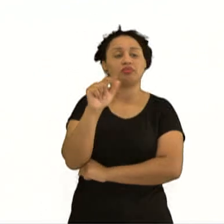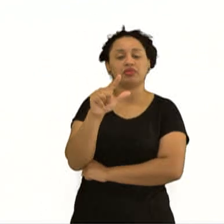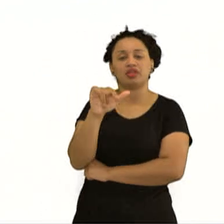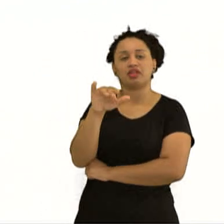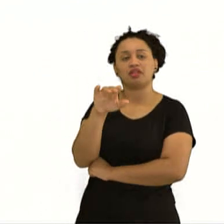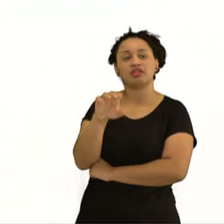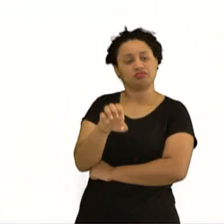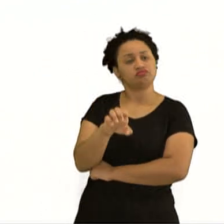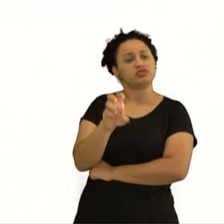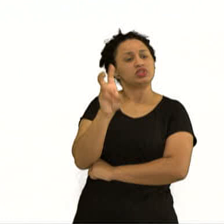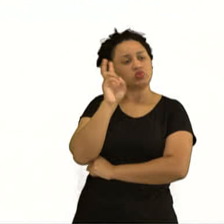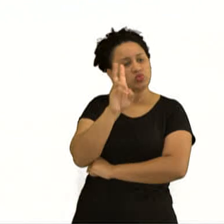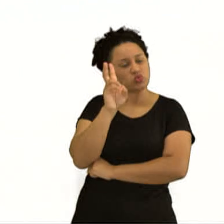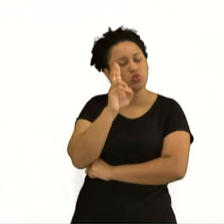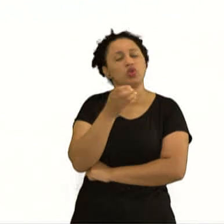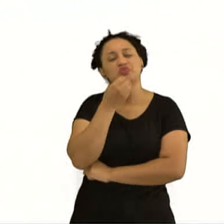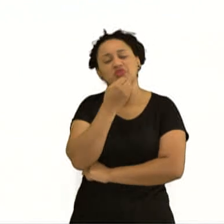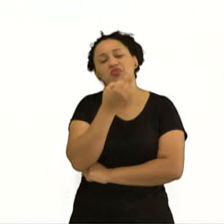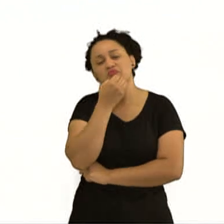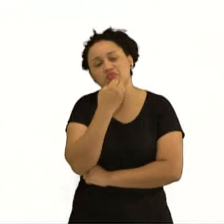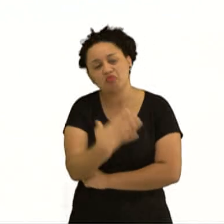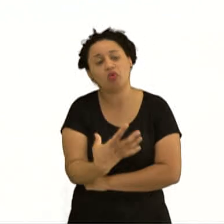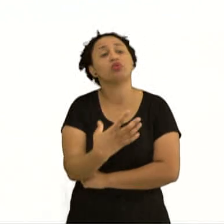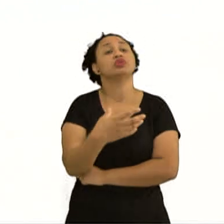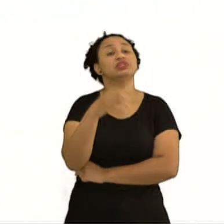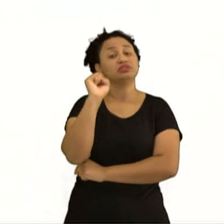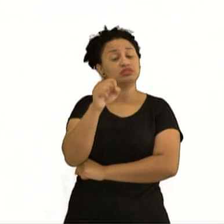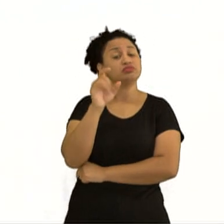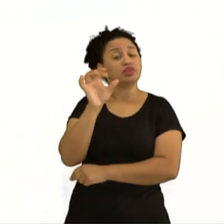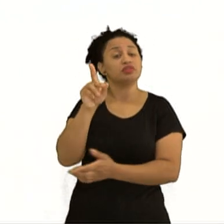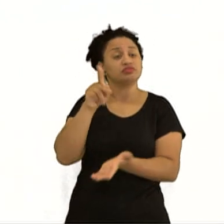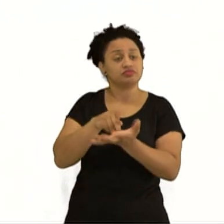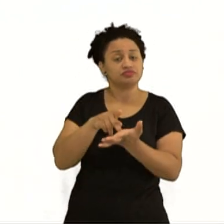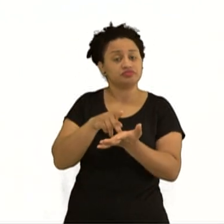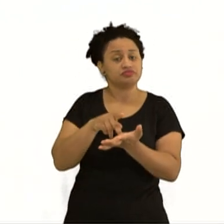precisava ser boa e era um clássico.